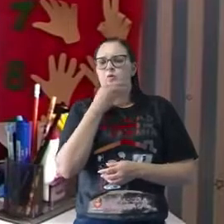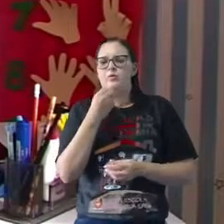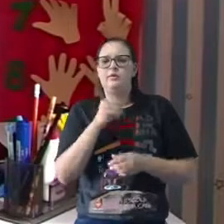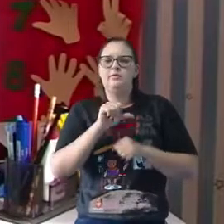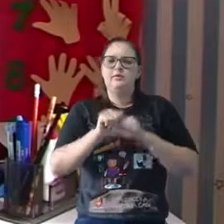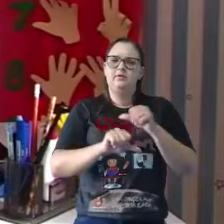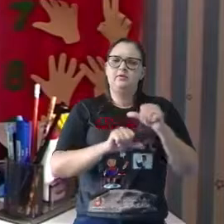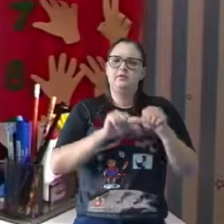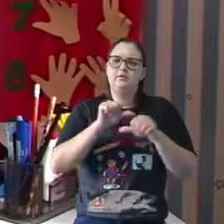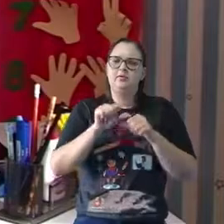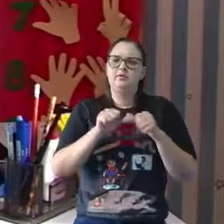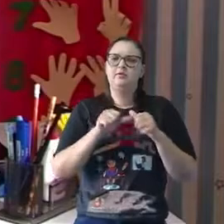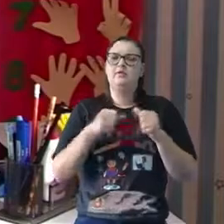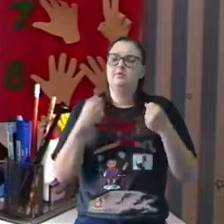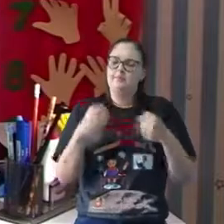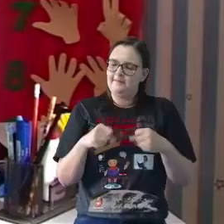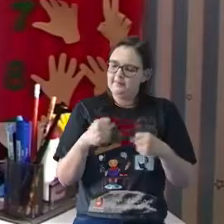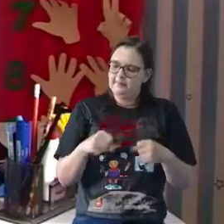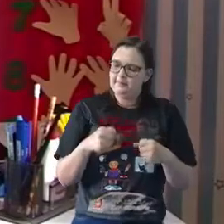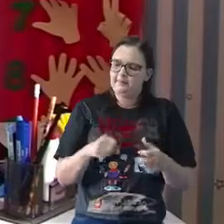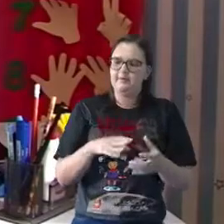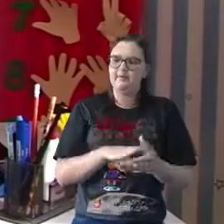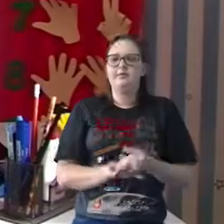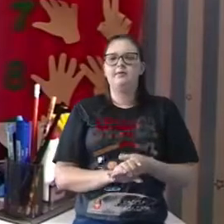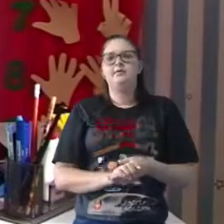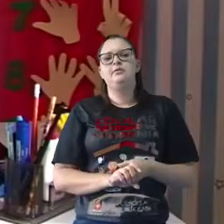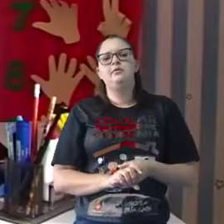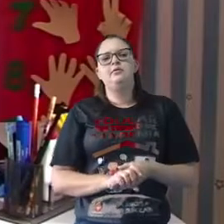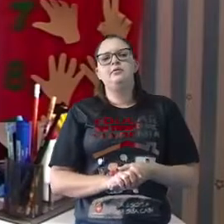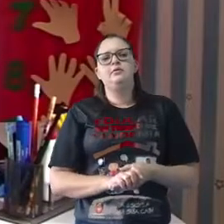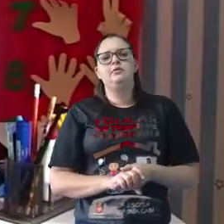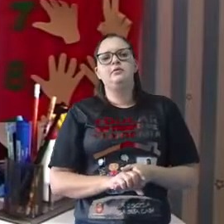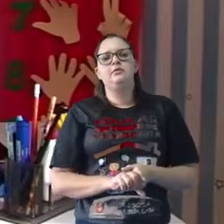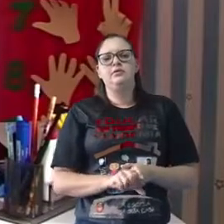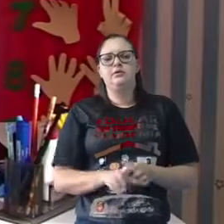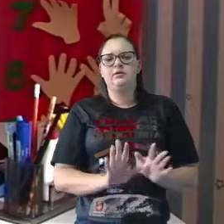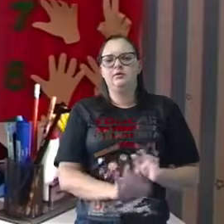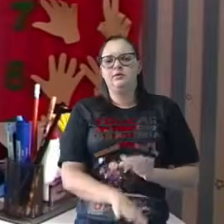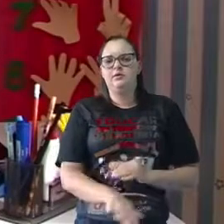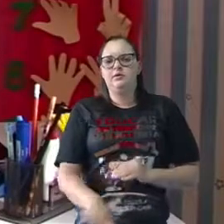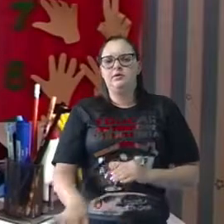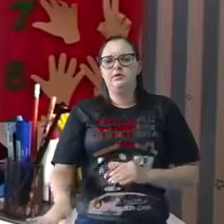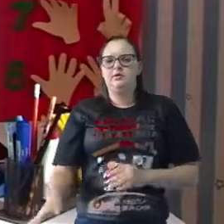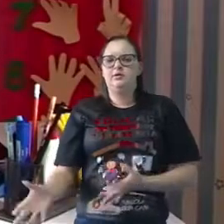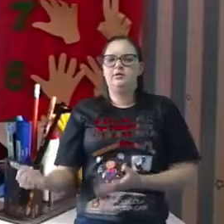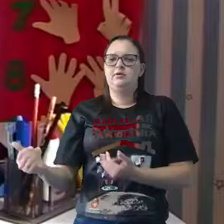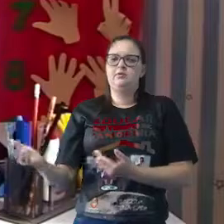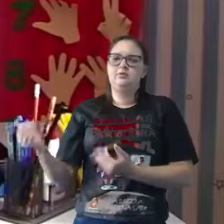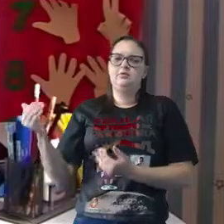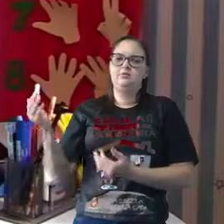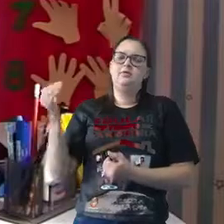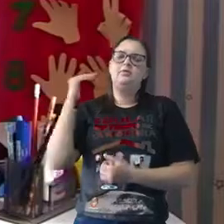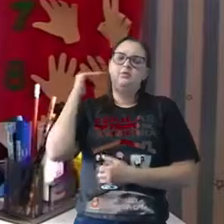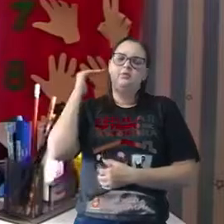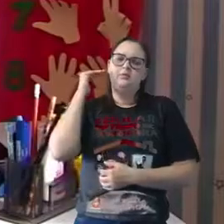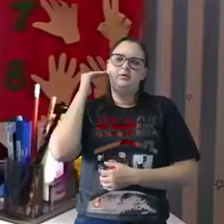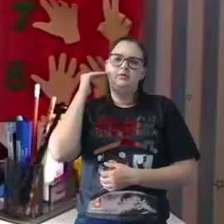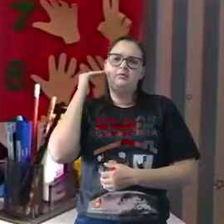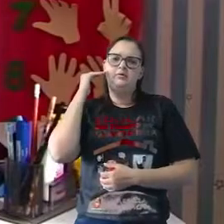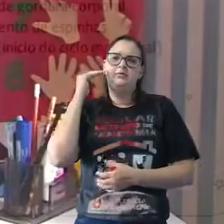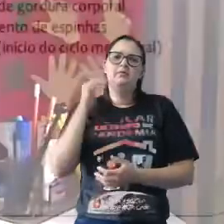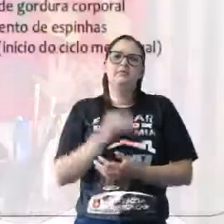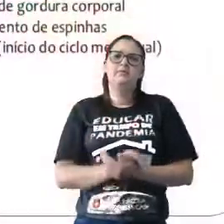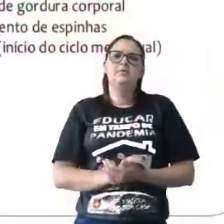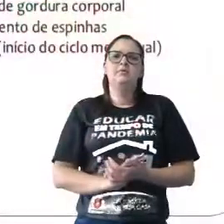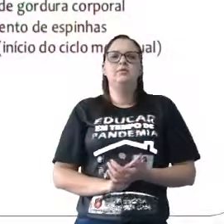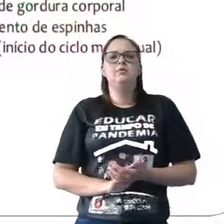para a evolução ou essa fase de transição da infância para a vida adulta. E dentro